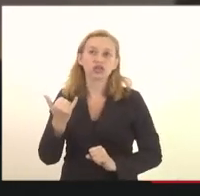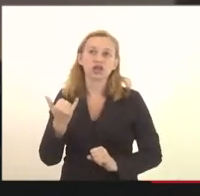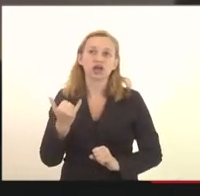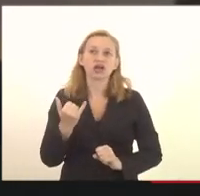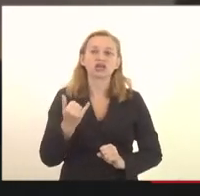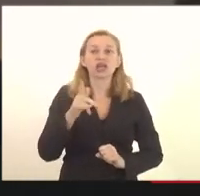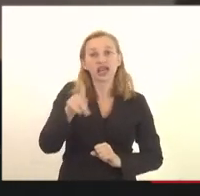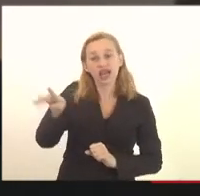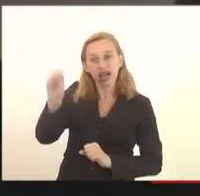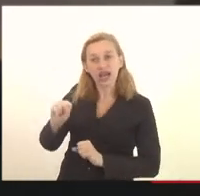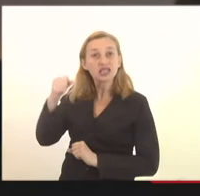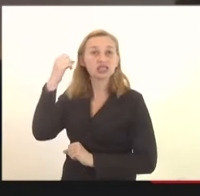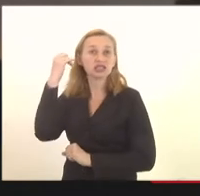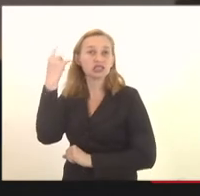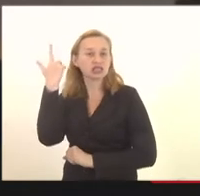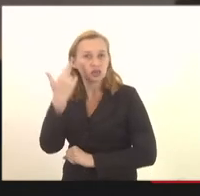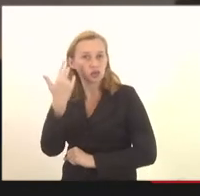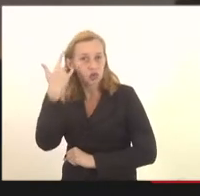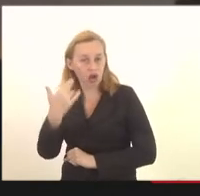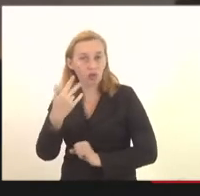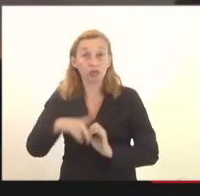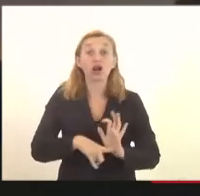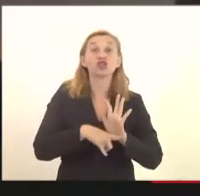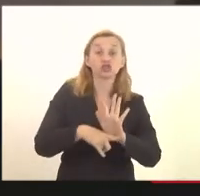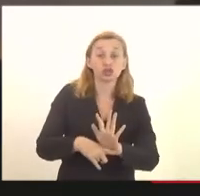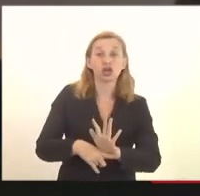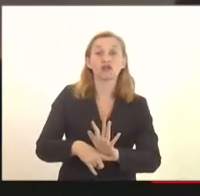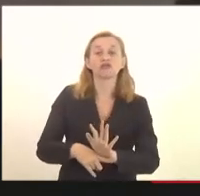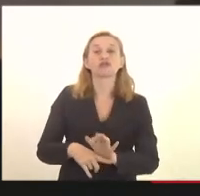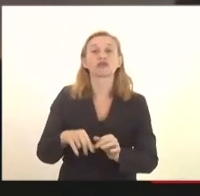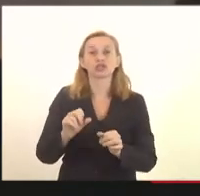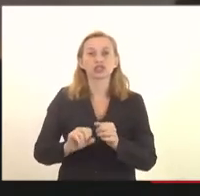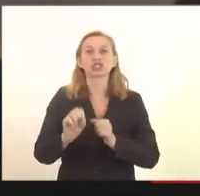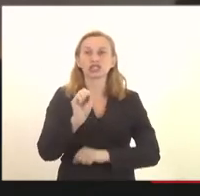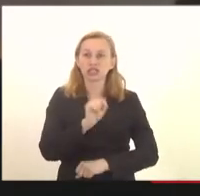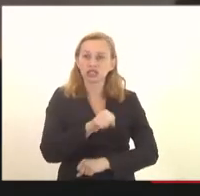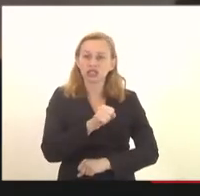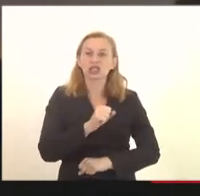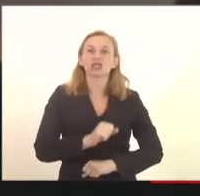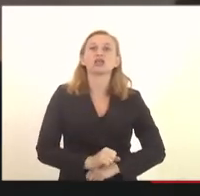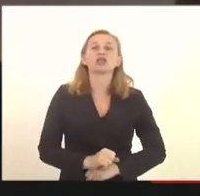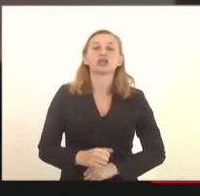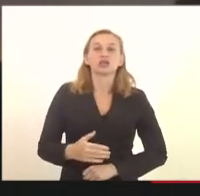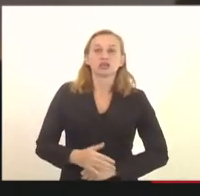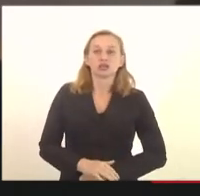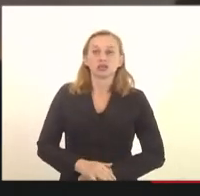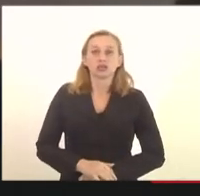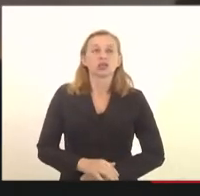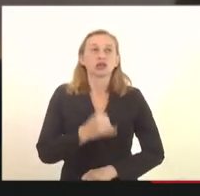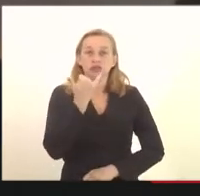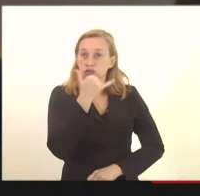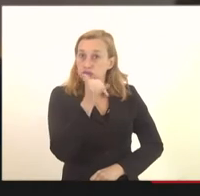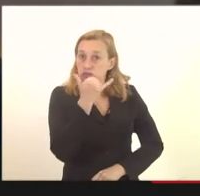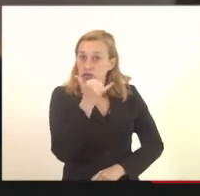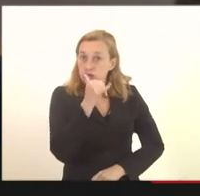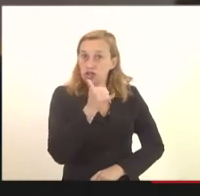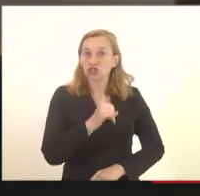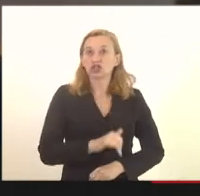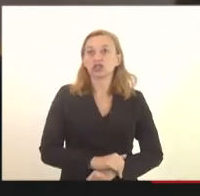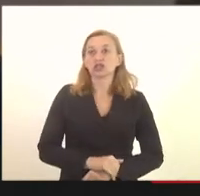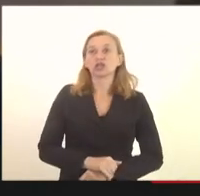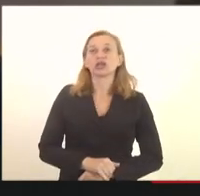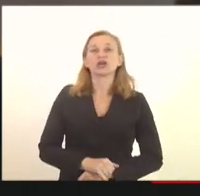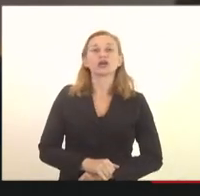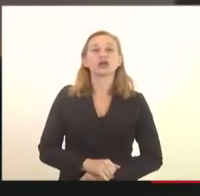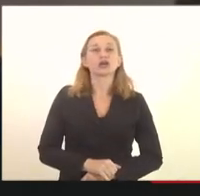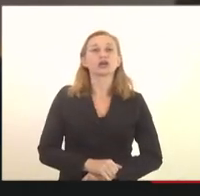gás natural, para contribuir para isso, ela vai fazer, se ela tiver sucesso também para energia, aproveitamento de energia, por exemplo,